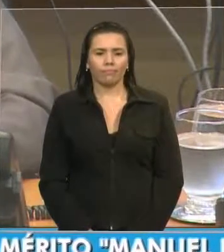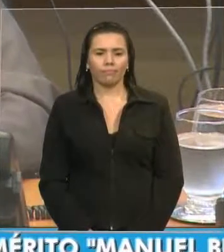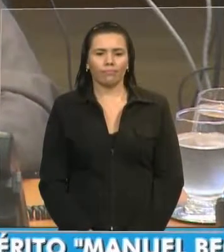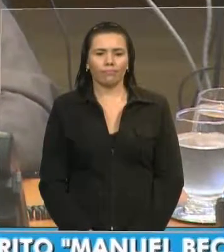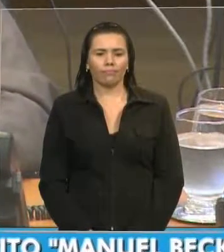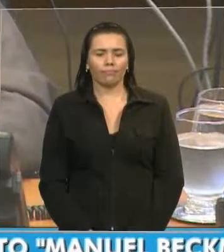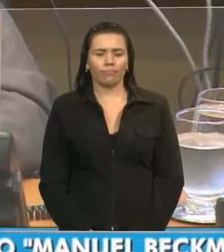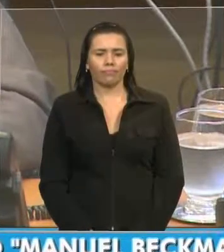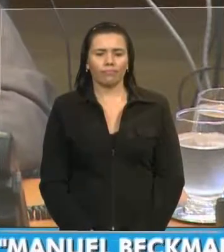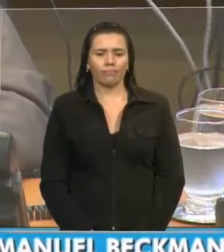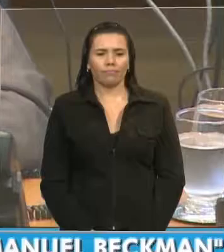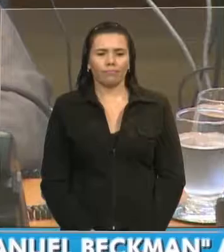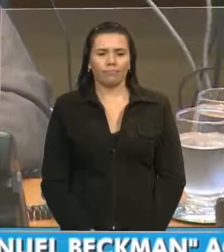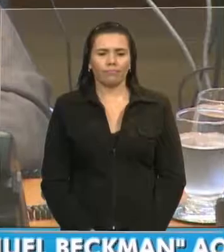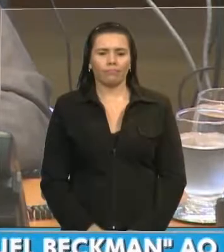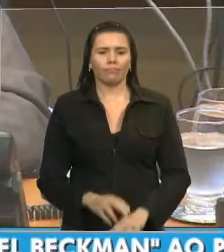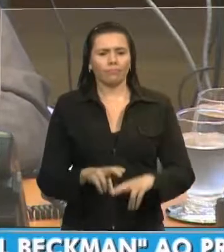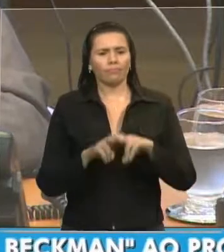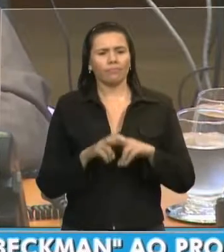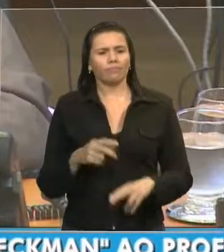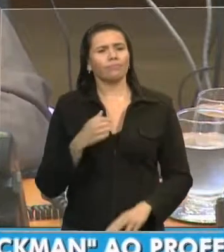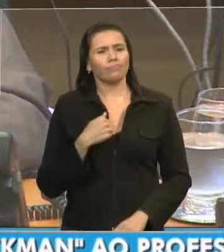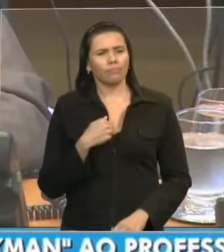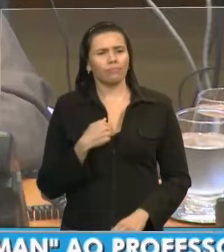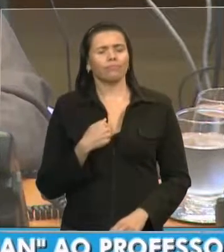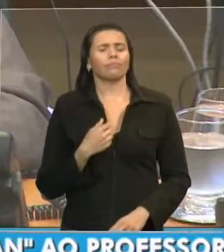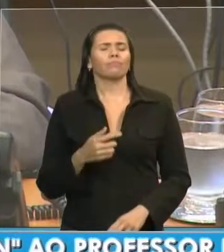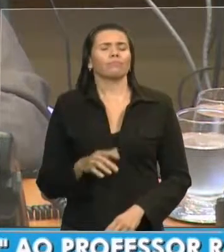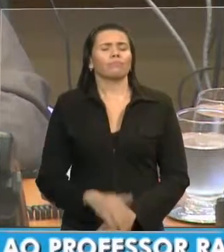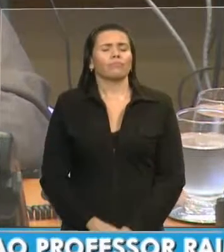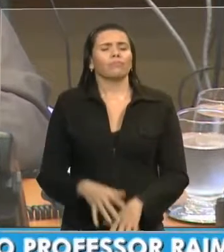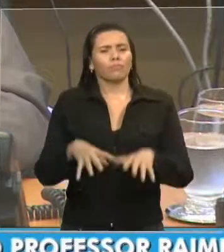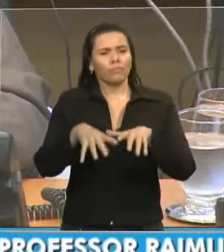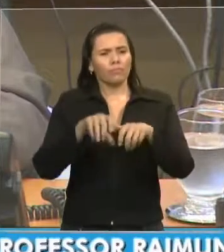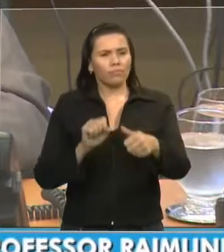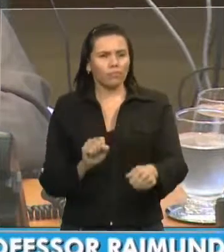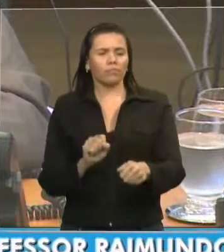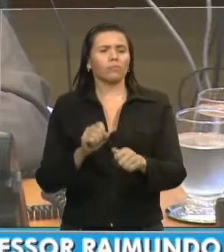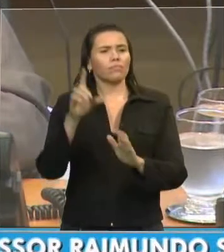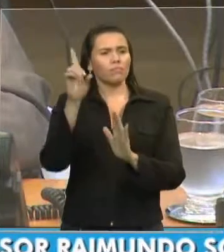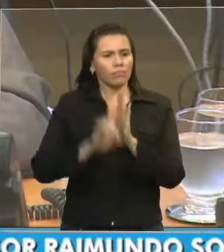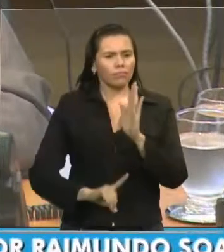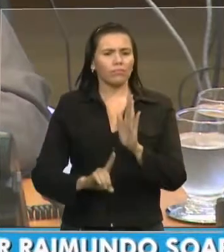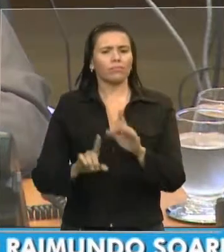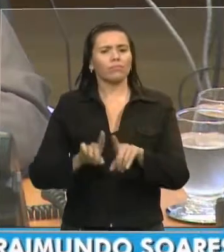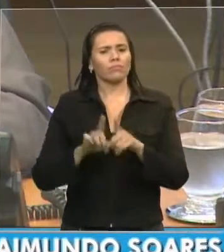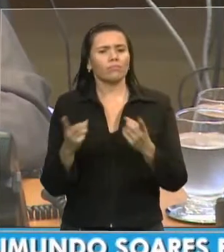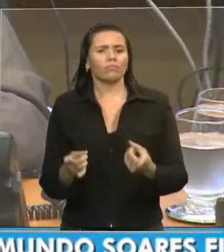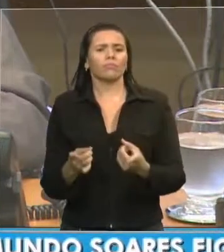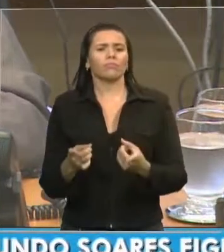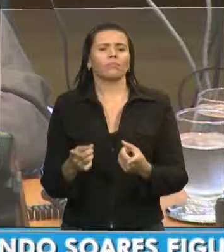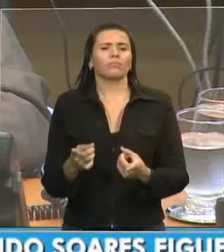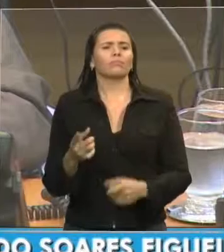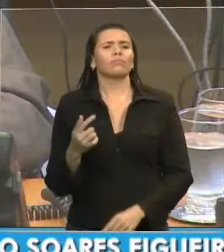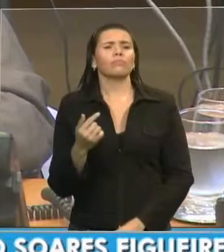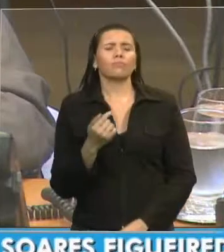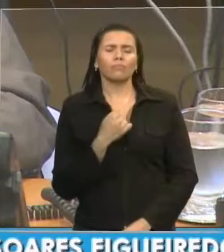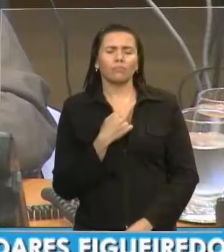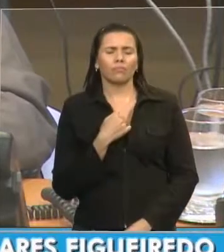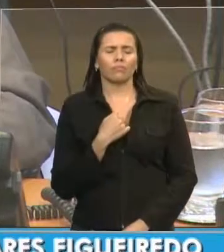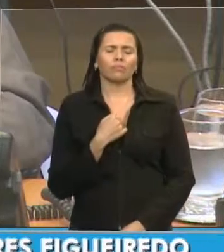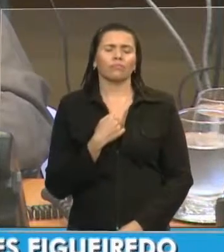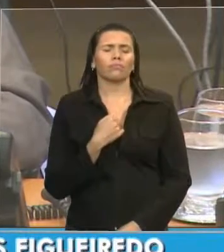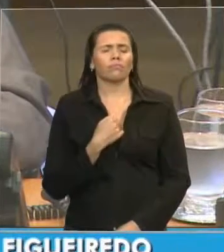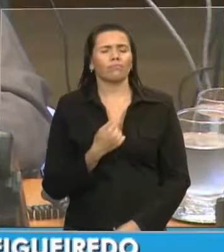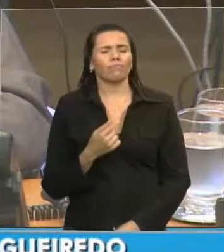E mesmo com a formação jurídica, com amplas possibilidades, a minha escolha foi dedicar os melhores anos do meu labor